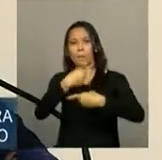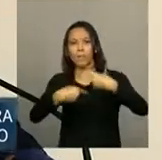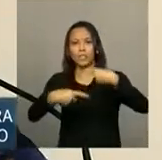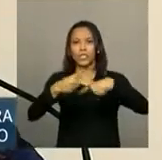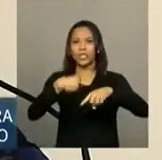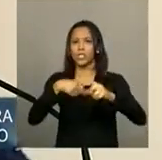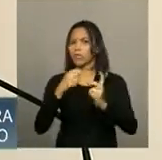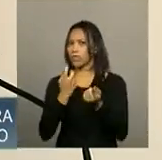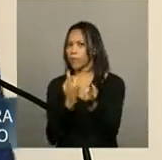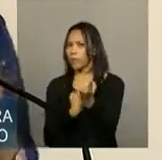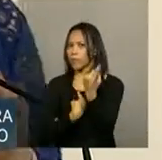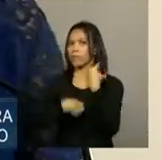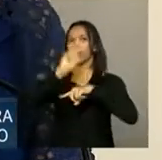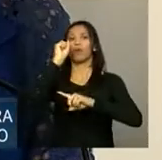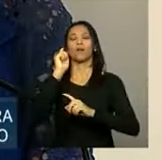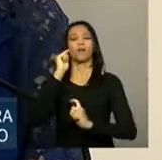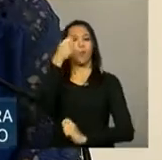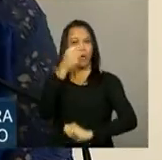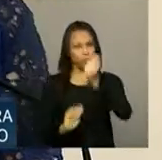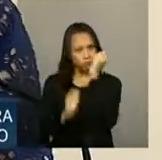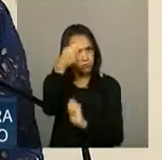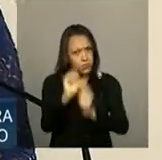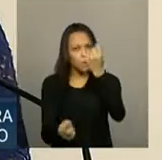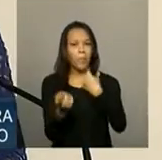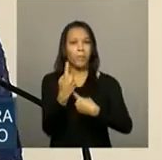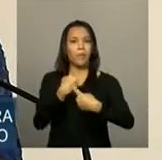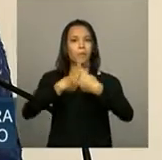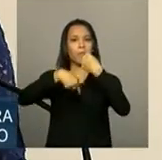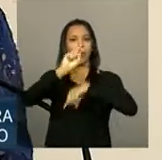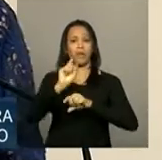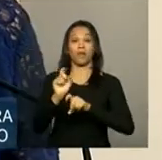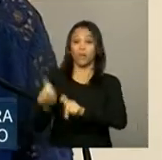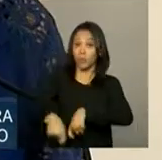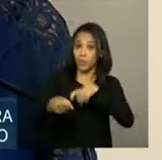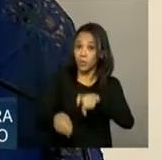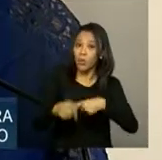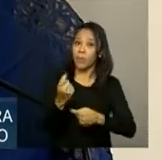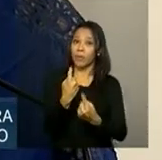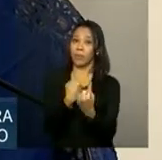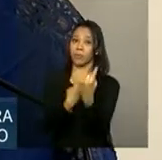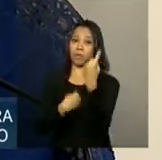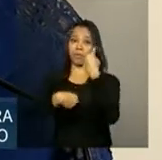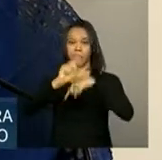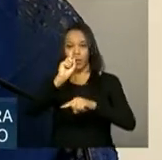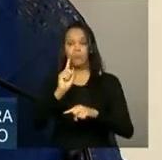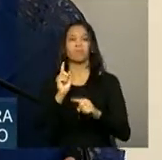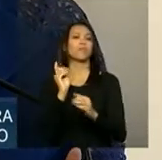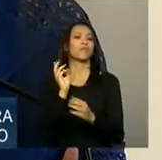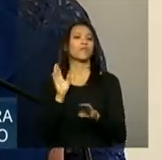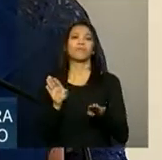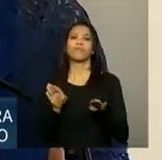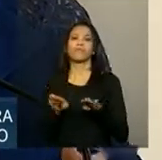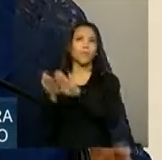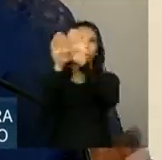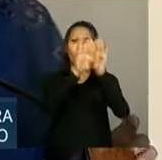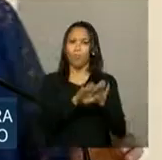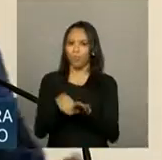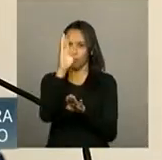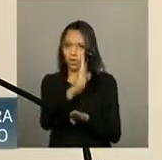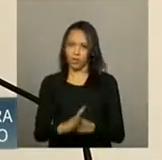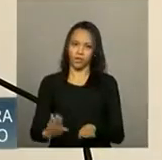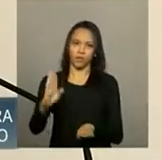Industrial um desenvolvimento agrícola pompa a prosperidade do país então